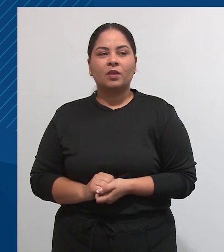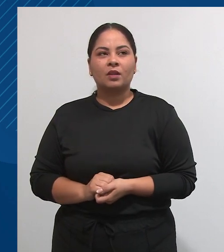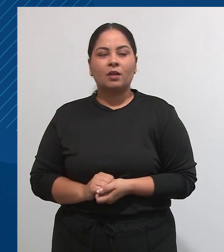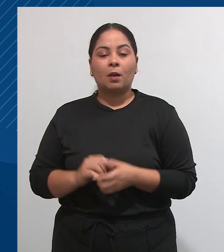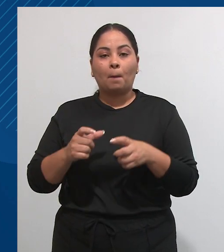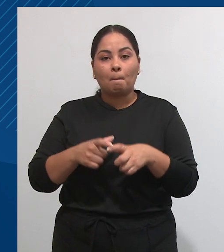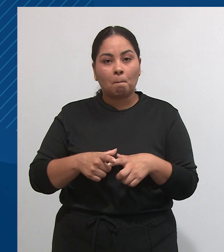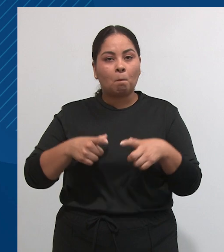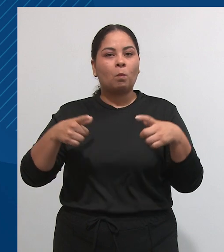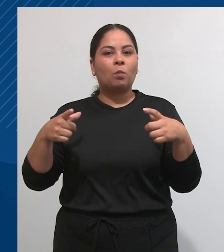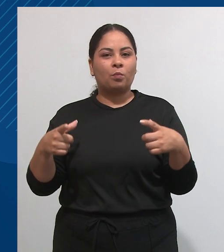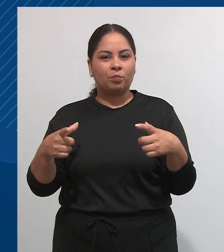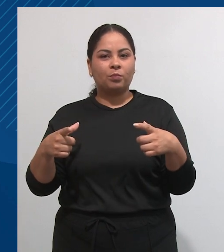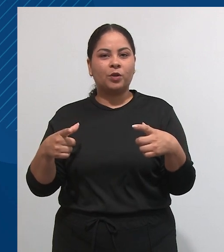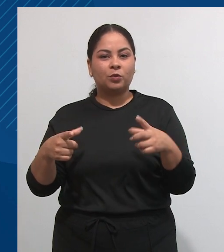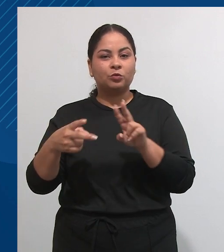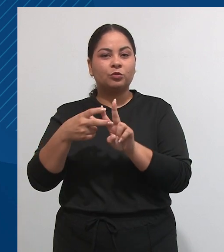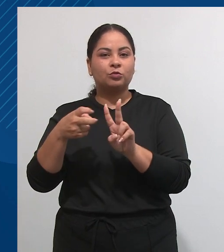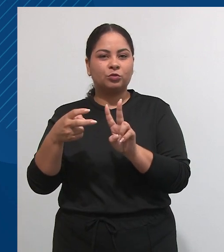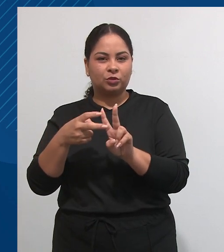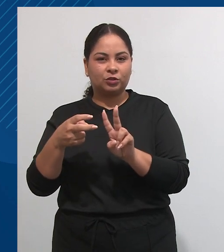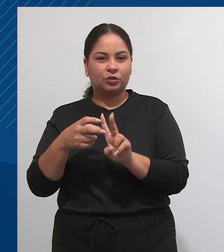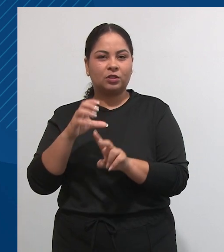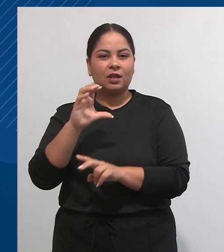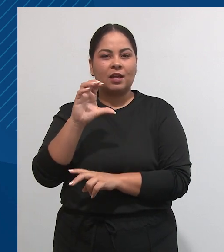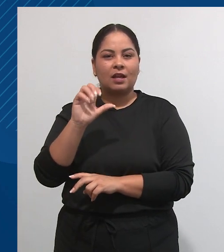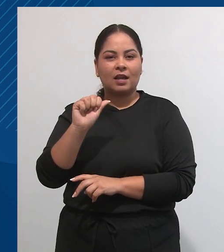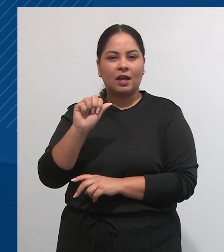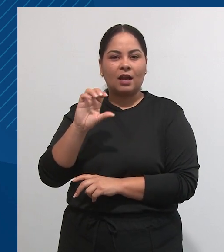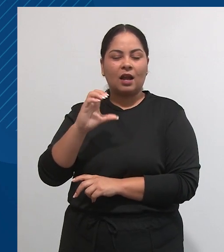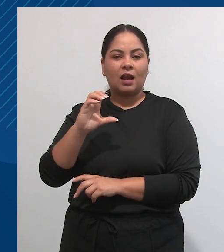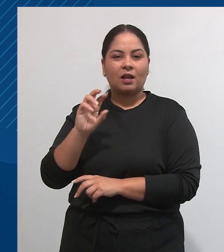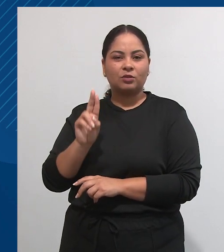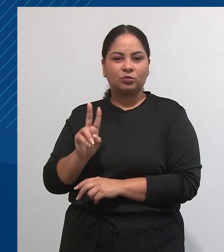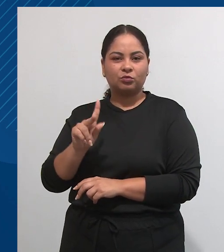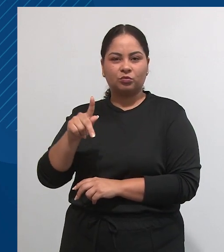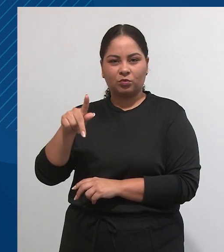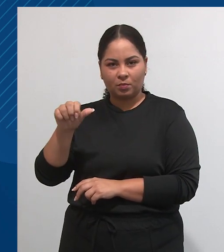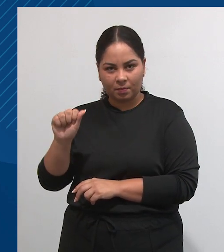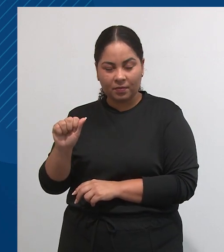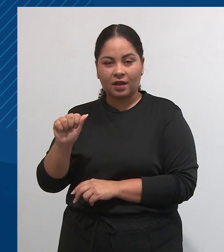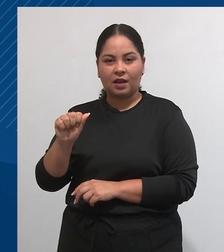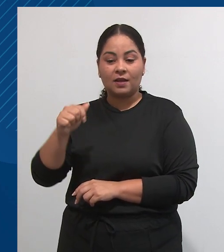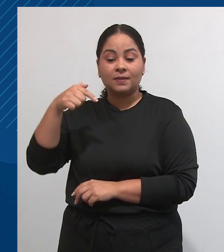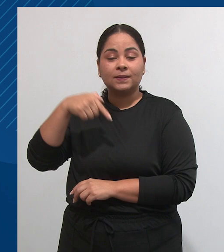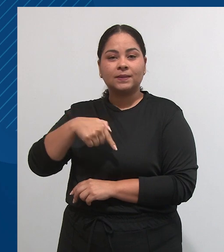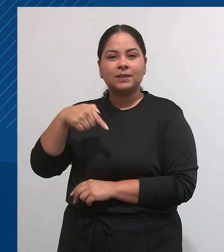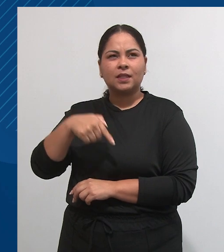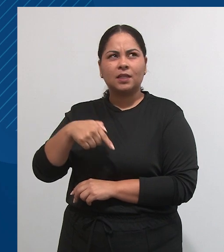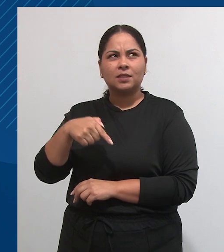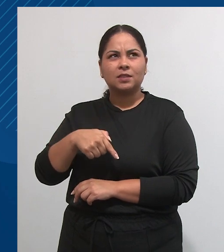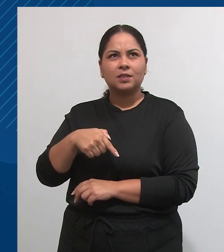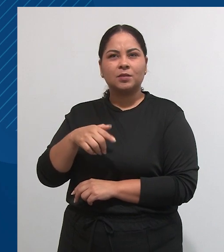se encontra aqui na BR-364, ali na área onde era o antigo